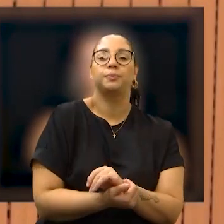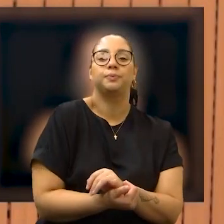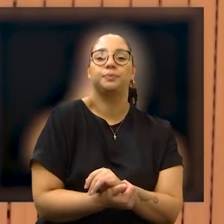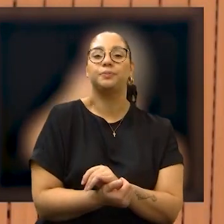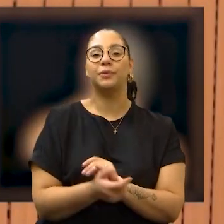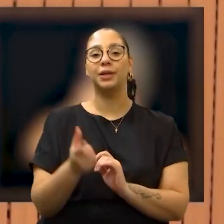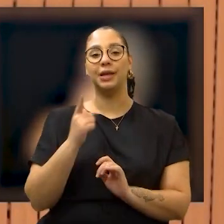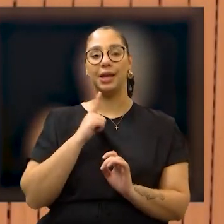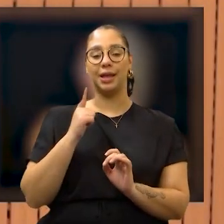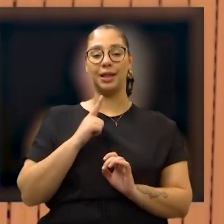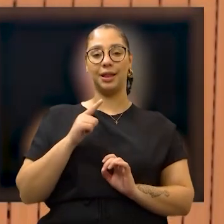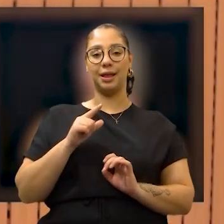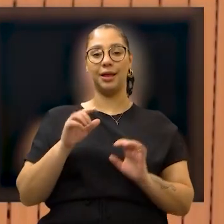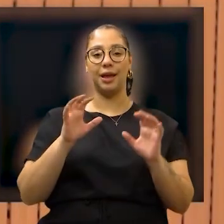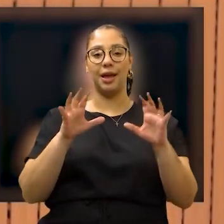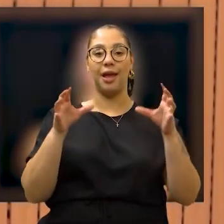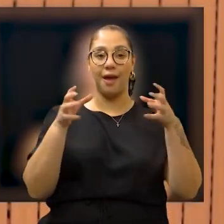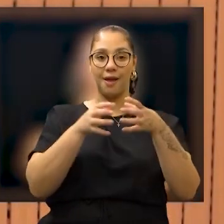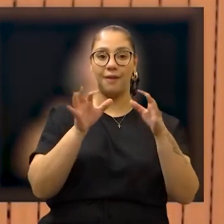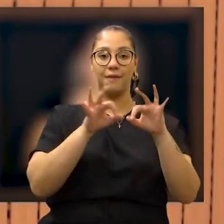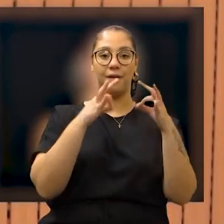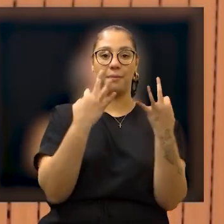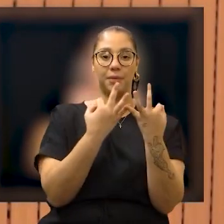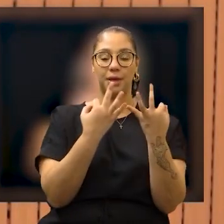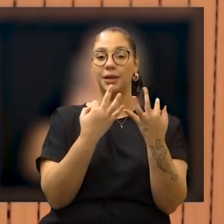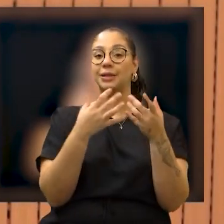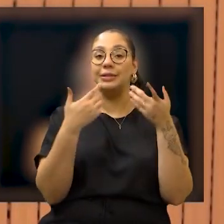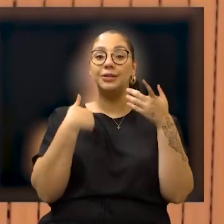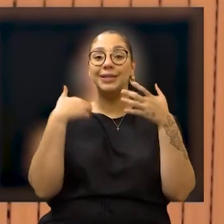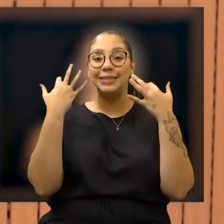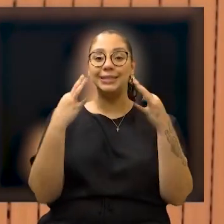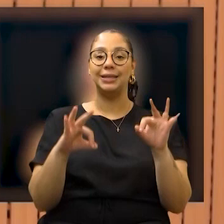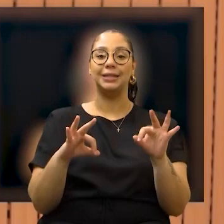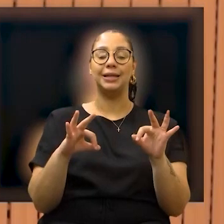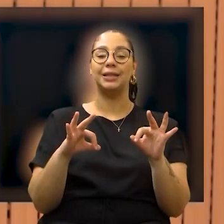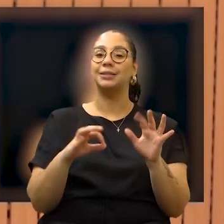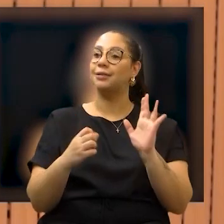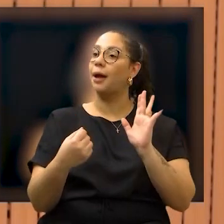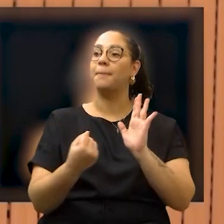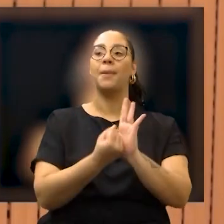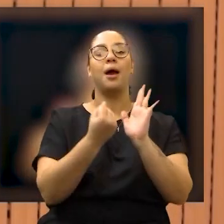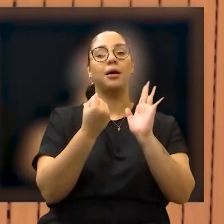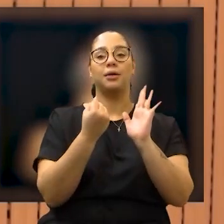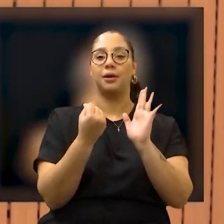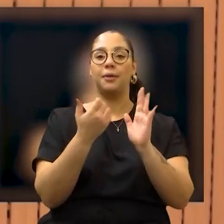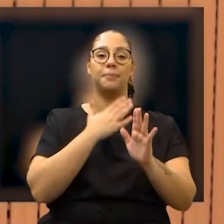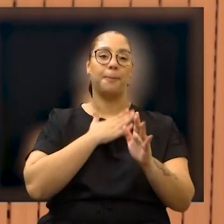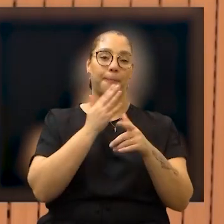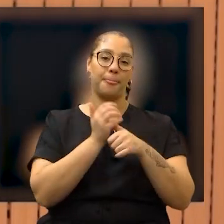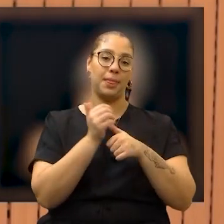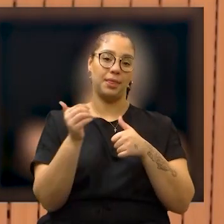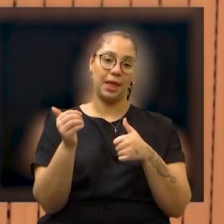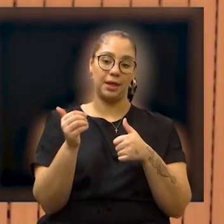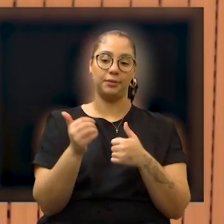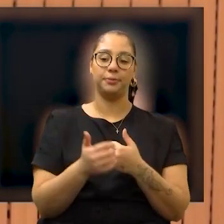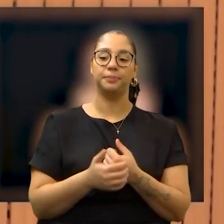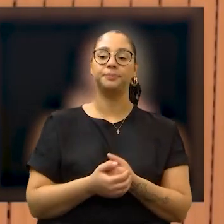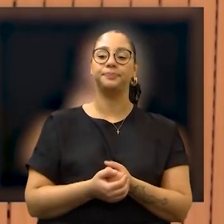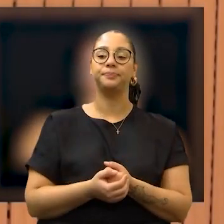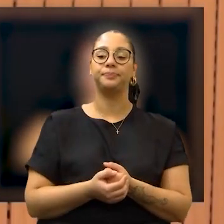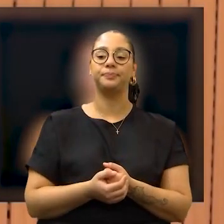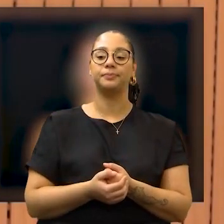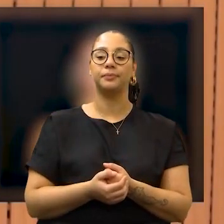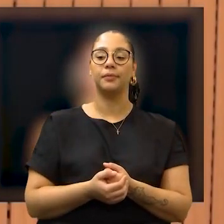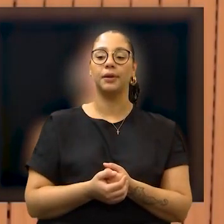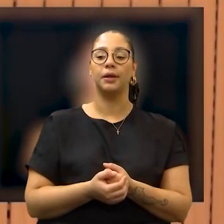amigos, né, e acompanhado dos seus familiares. Com toda certeza marca o meu mandato